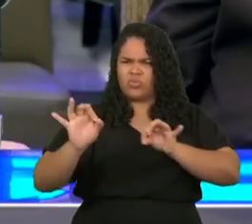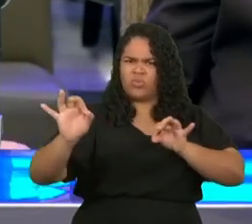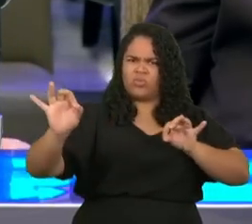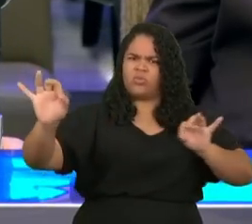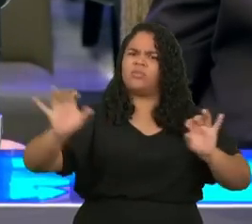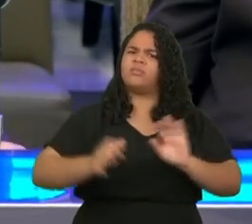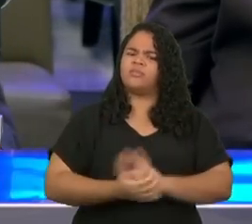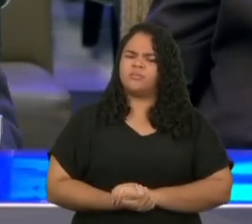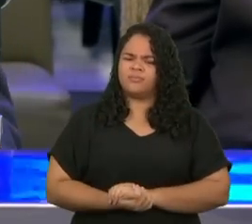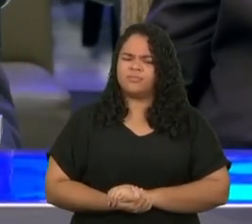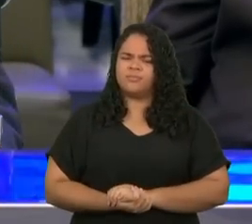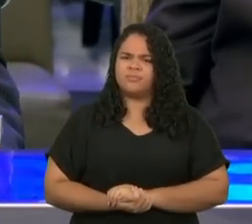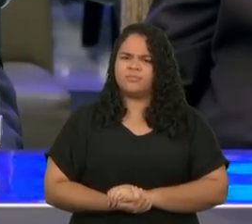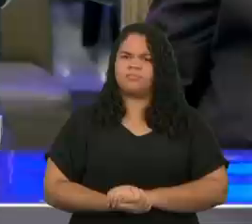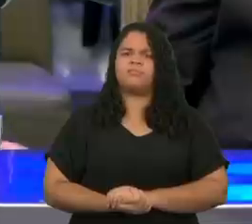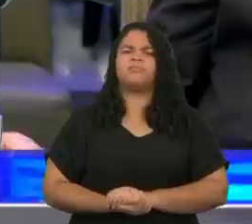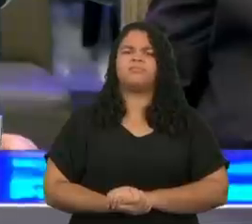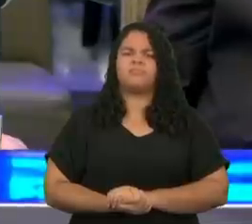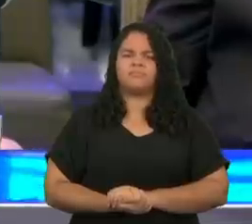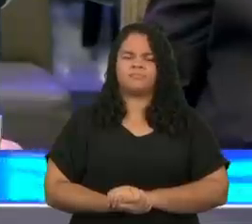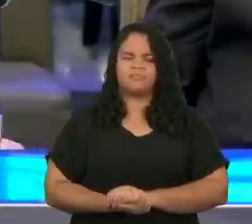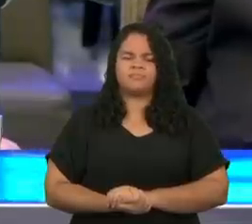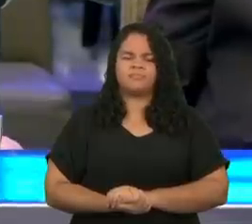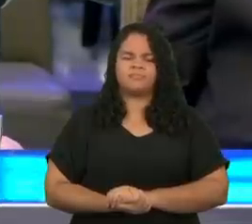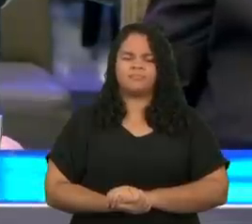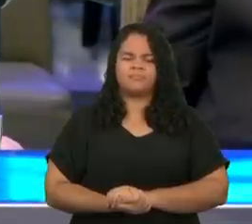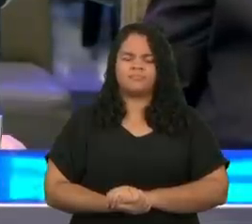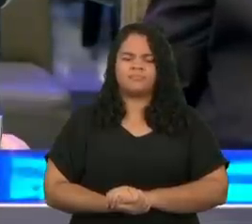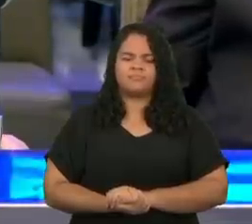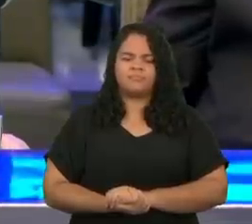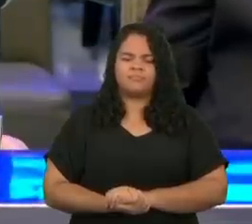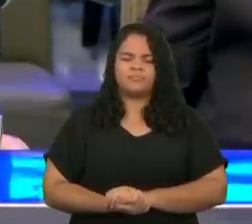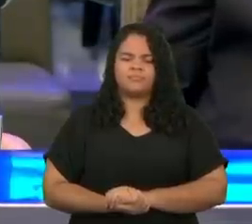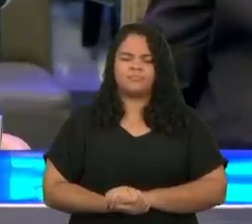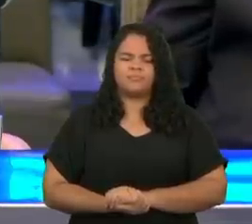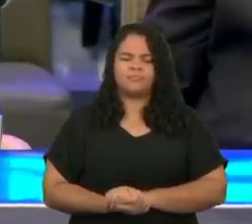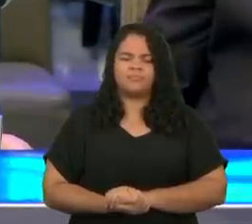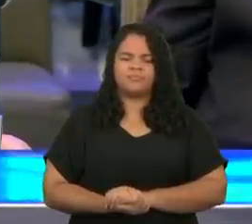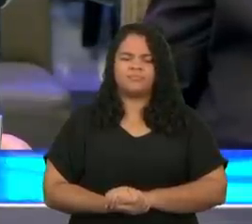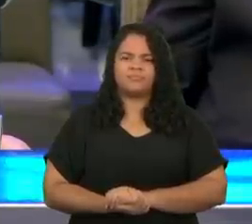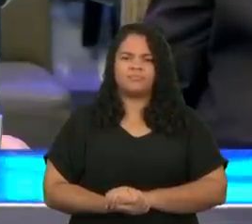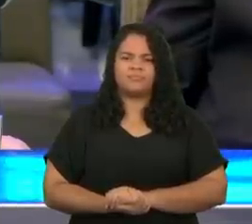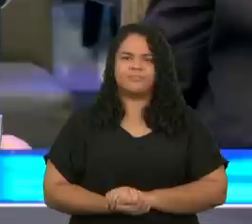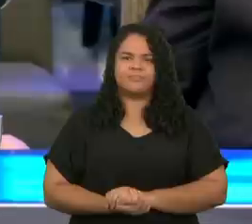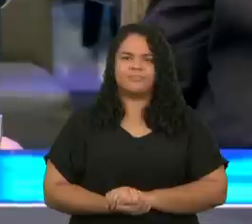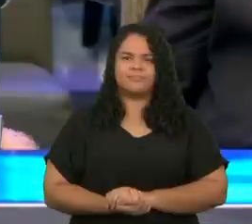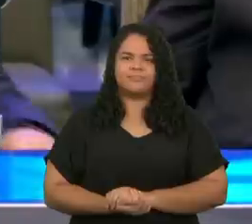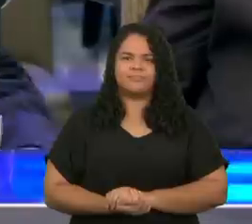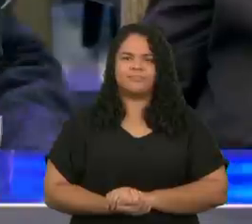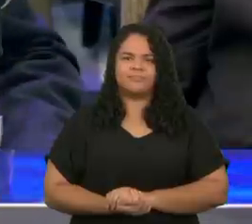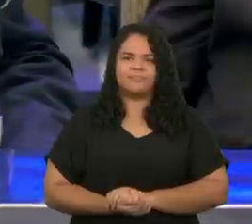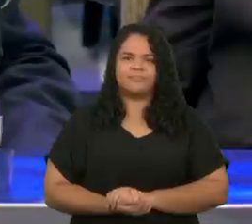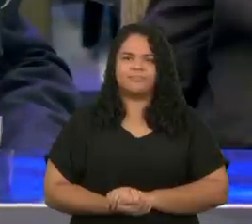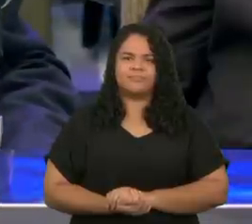dois Carneiro a pé menino 14 13 14 15 anos eu